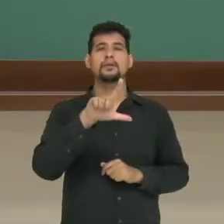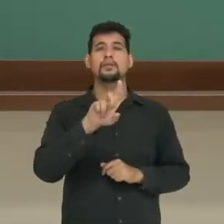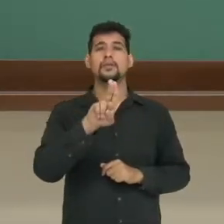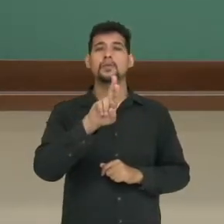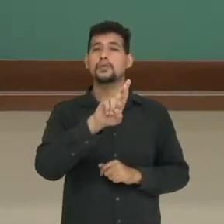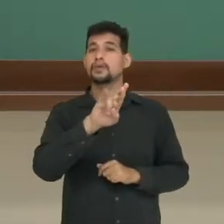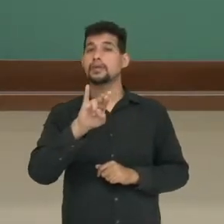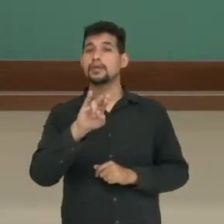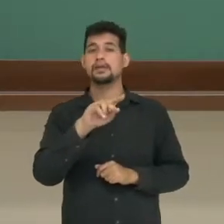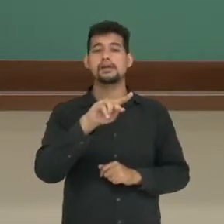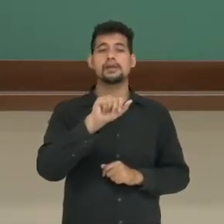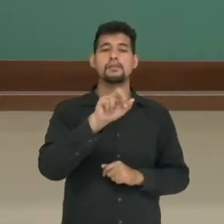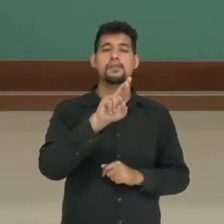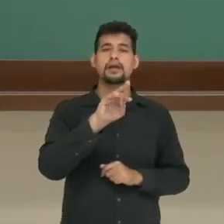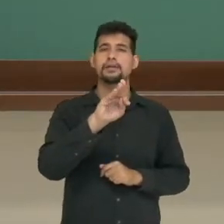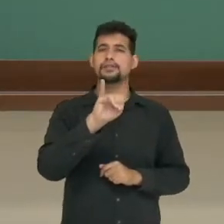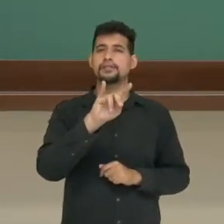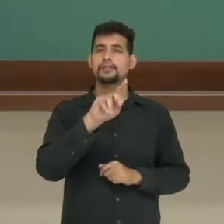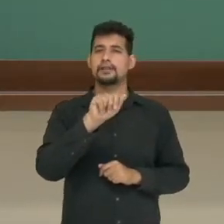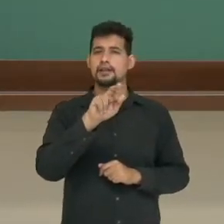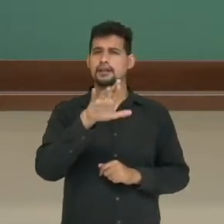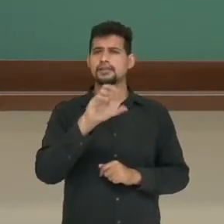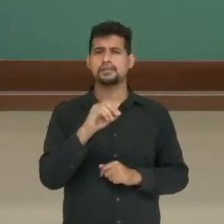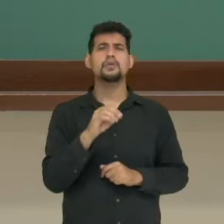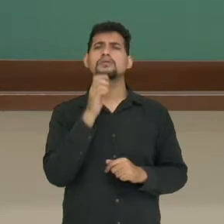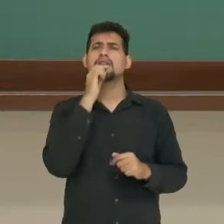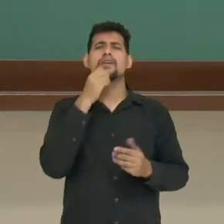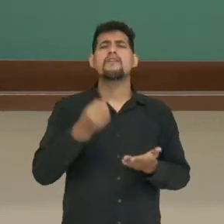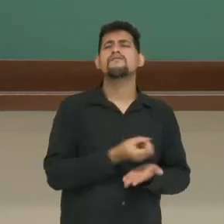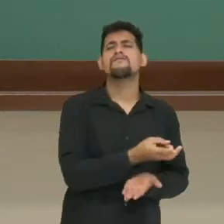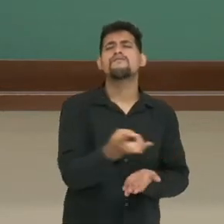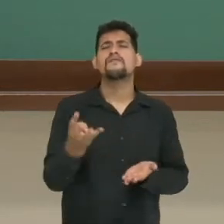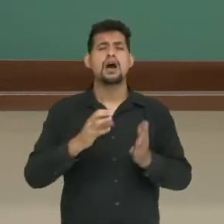pluripartidarismo. Você sabe qual a importância disso?